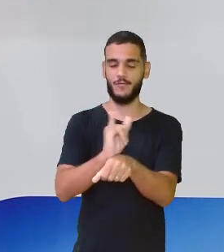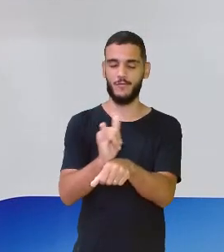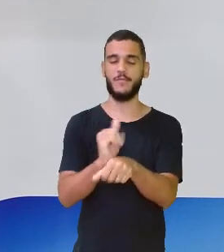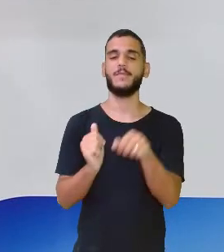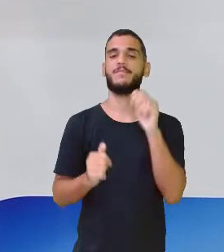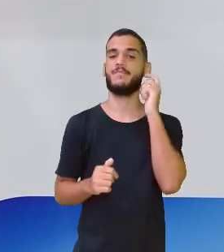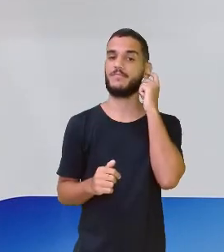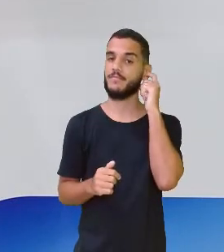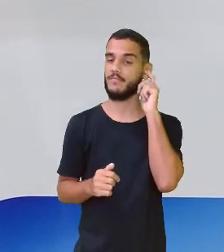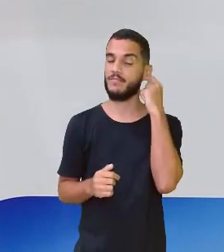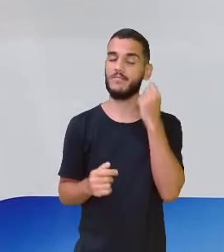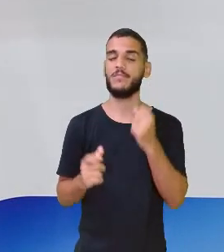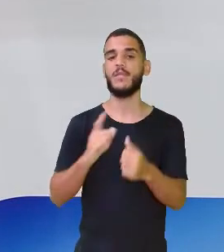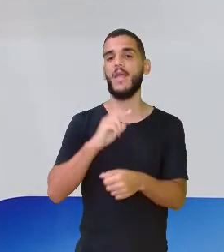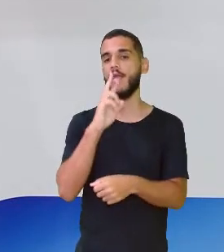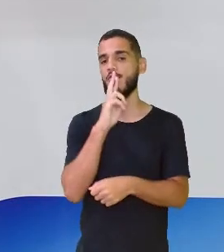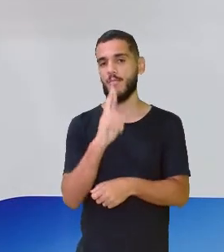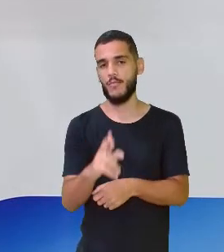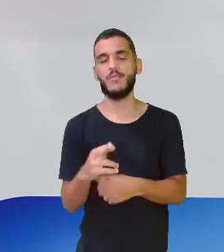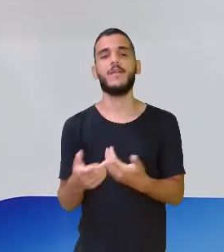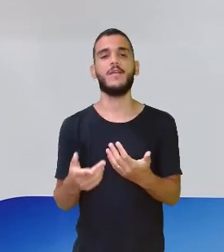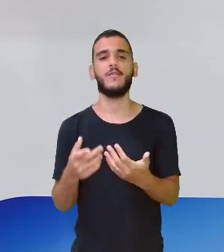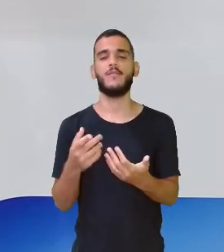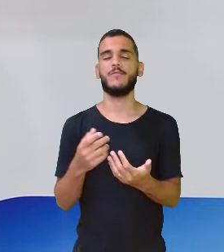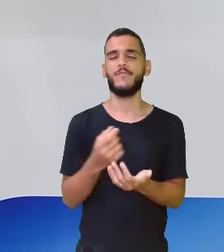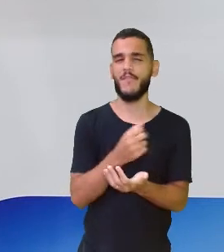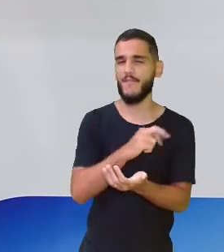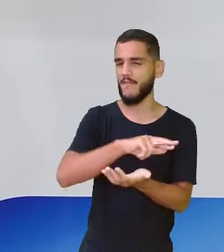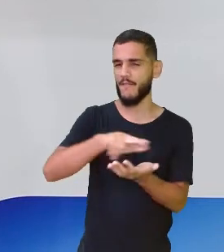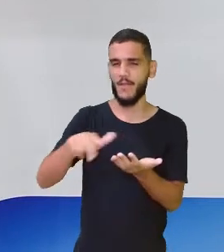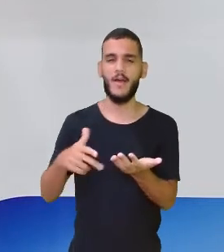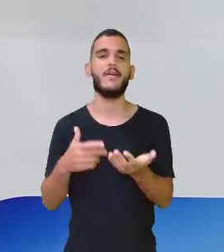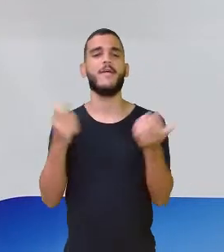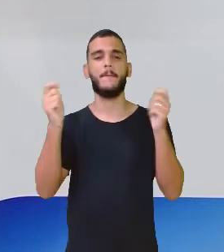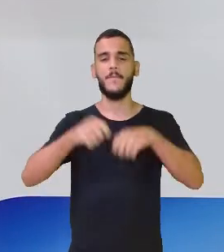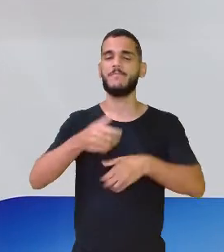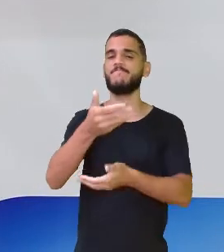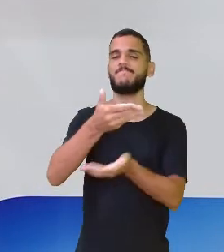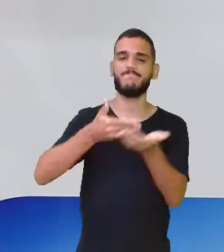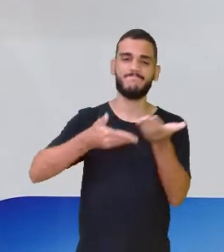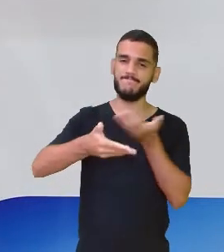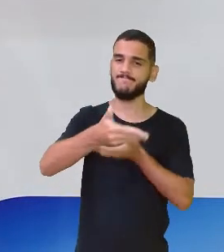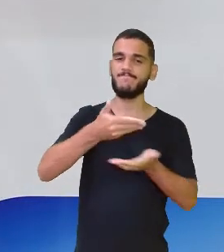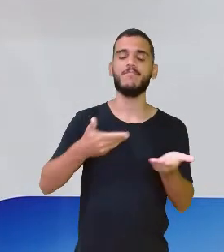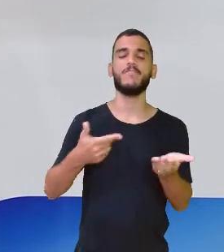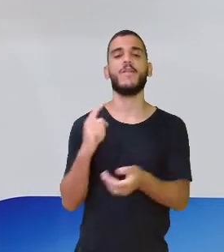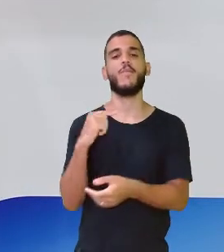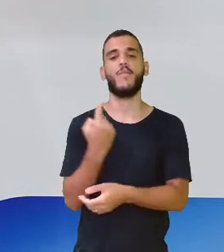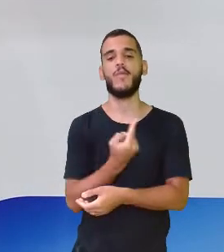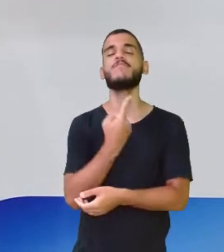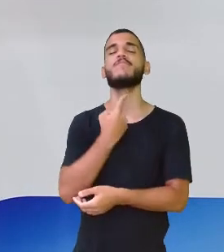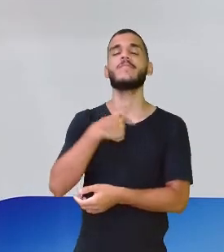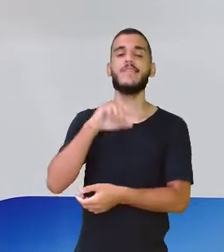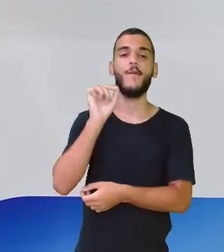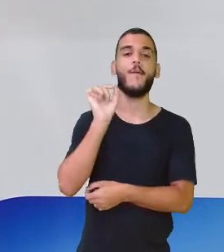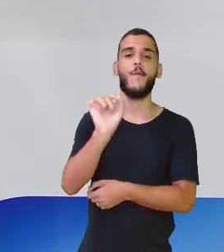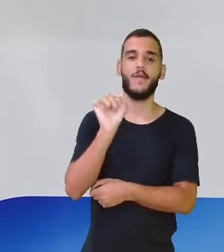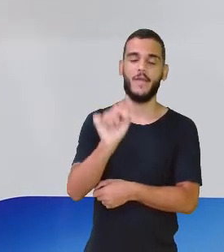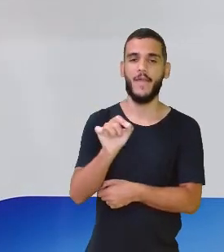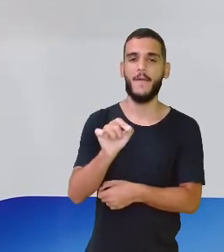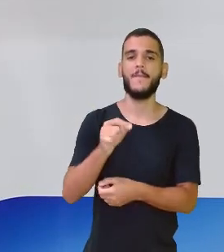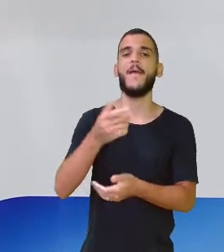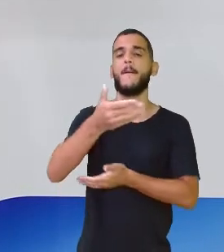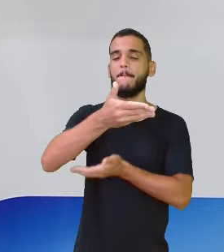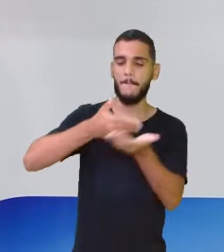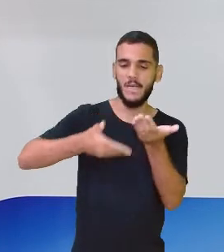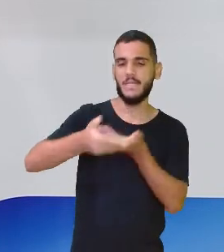possível. Já tenho respondido alguns, então interajam, porque a gente deseja bastante